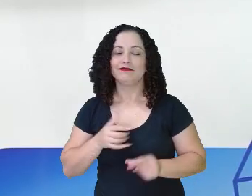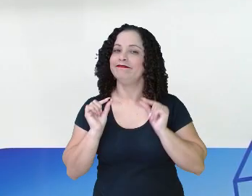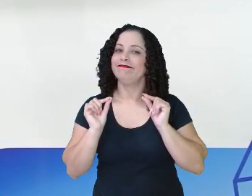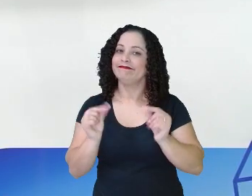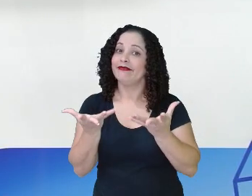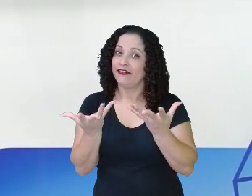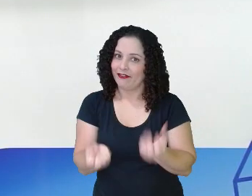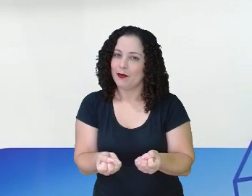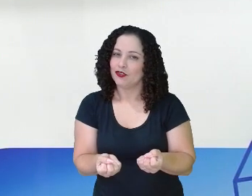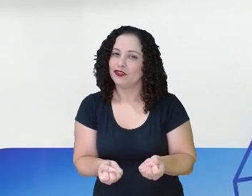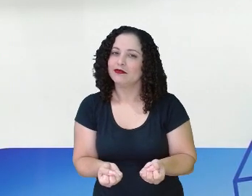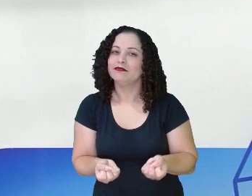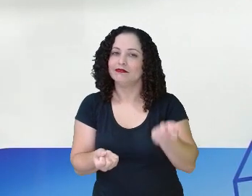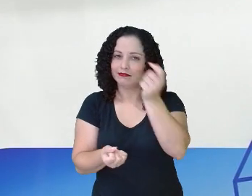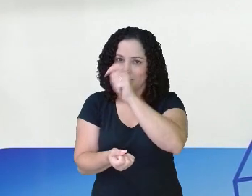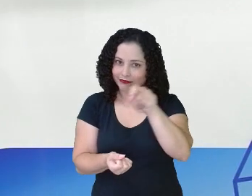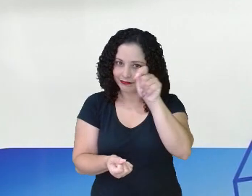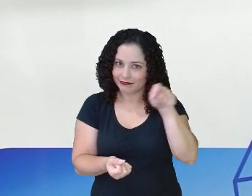Vamos fazer para saber.